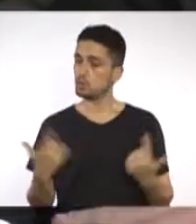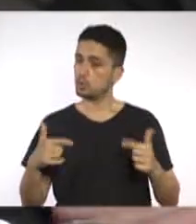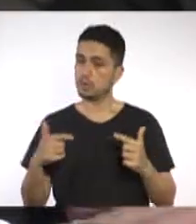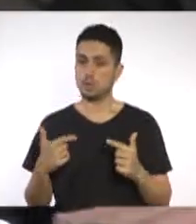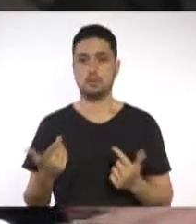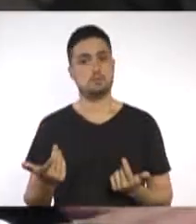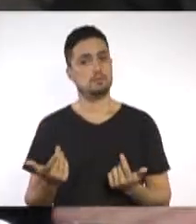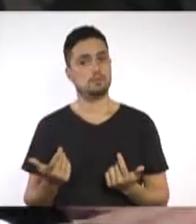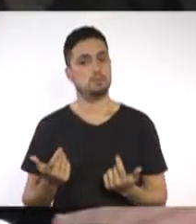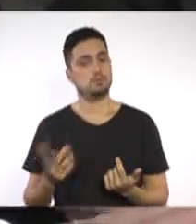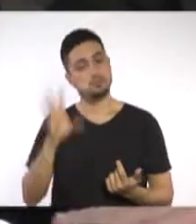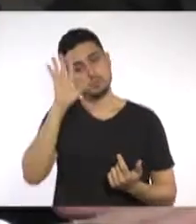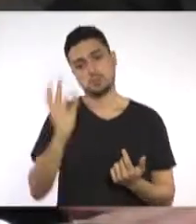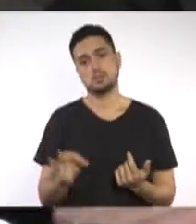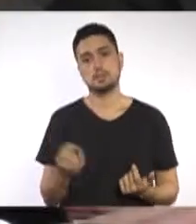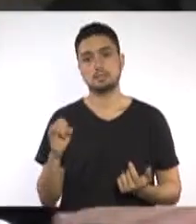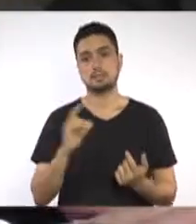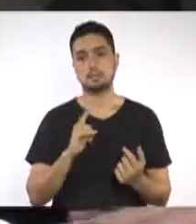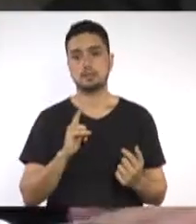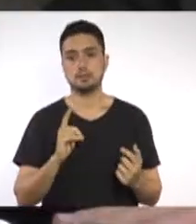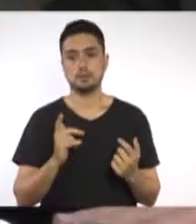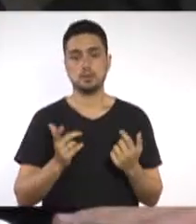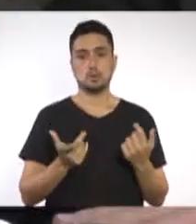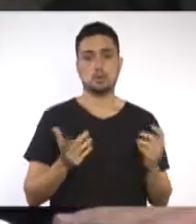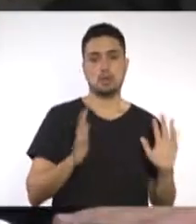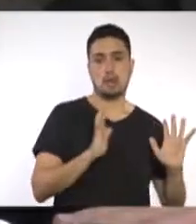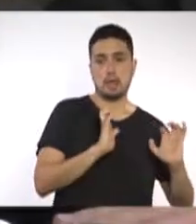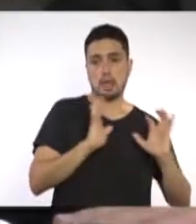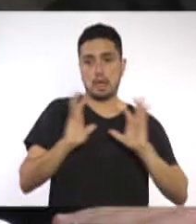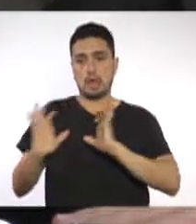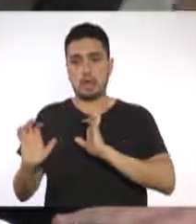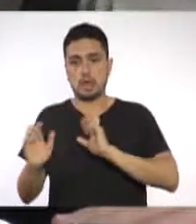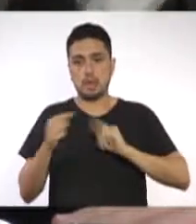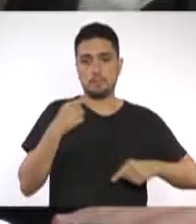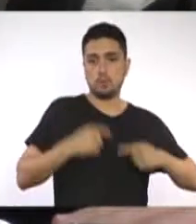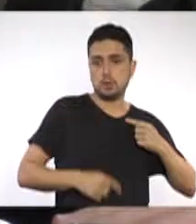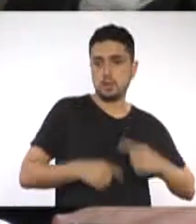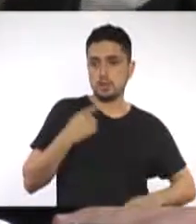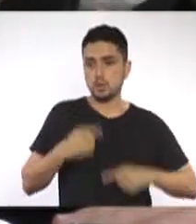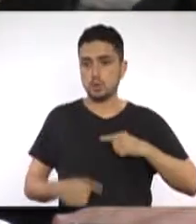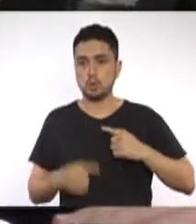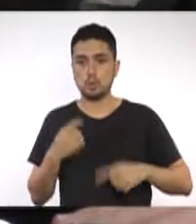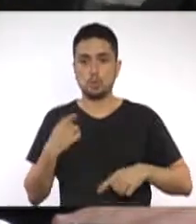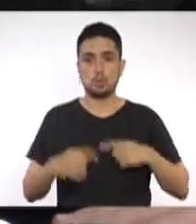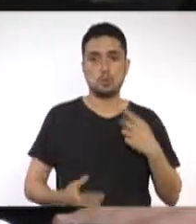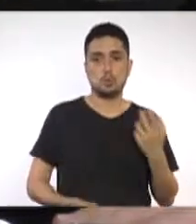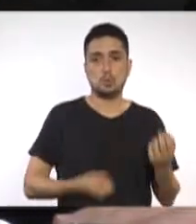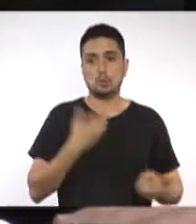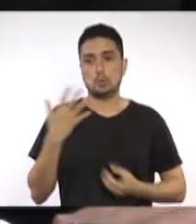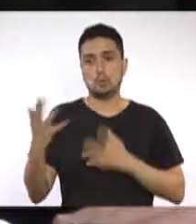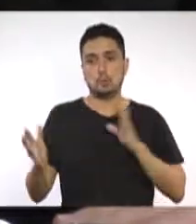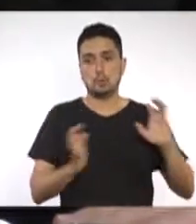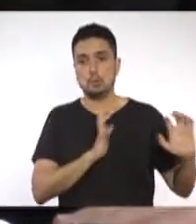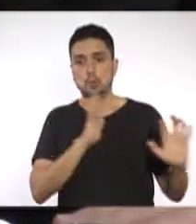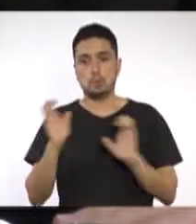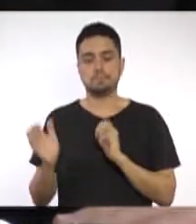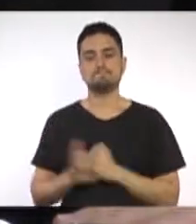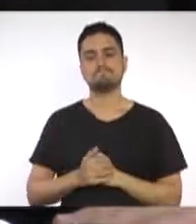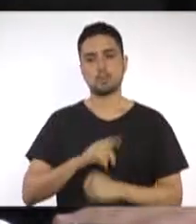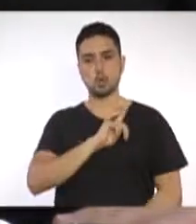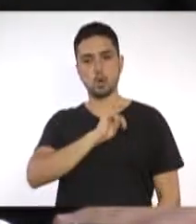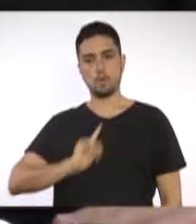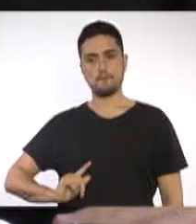fala acalorada, repito, politizada nesse sentido, o governador Wilson Witzel mantém